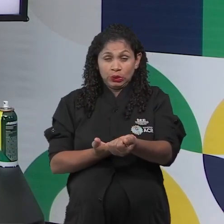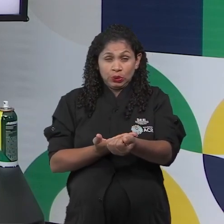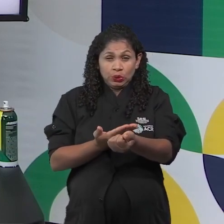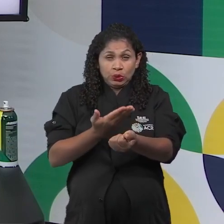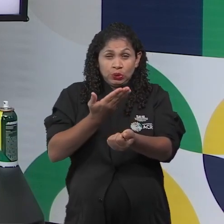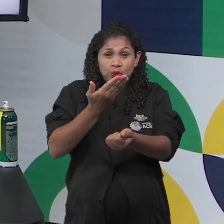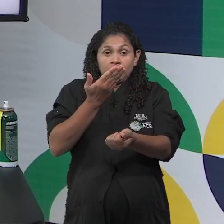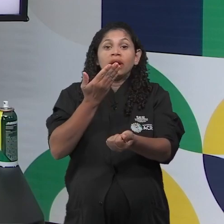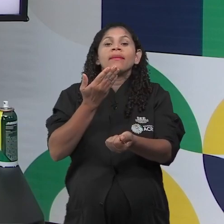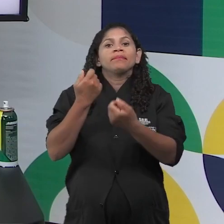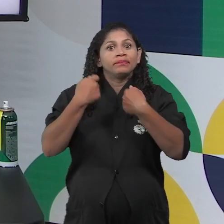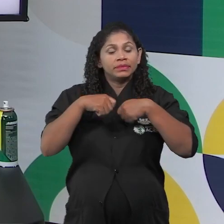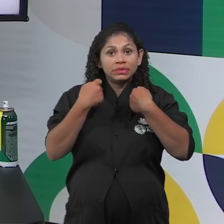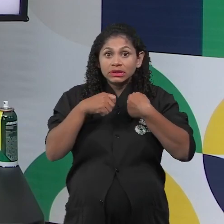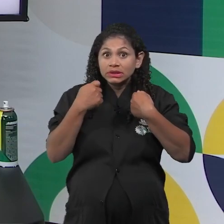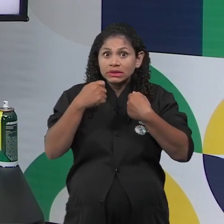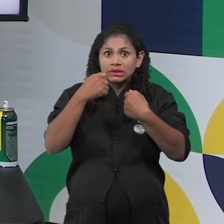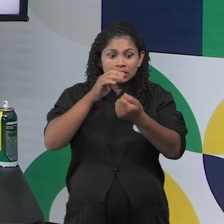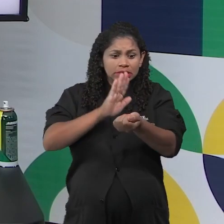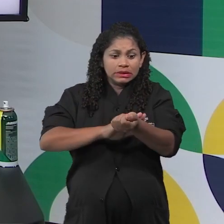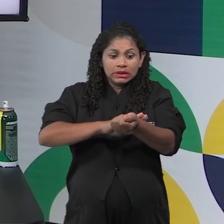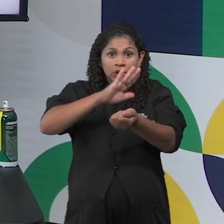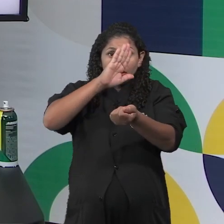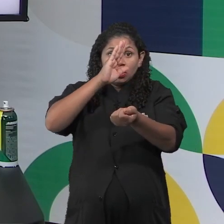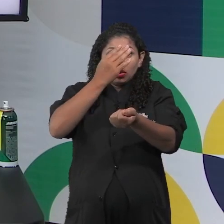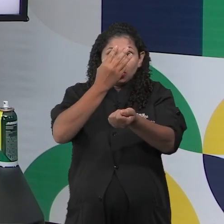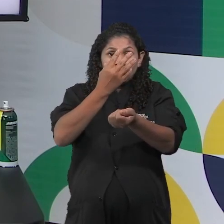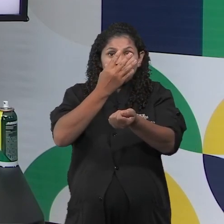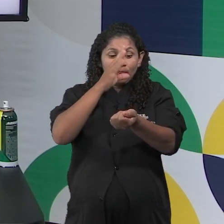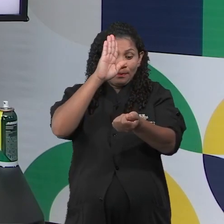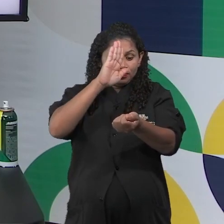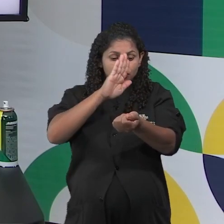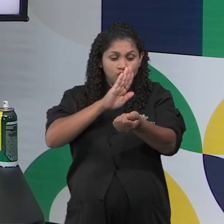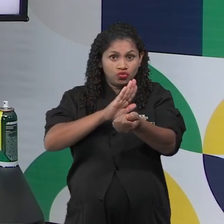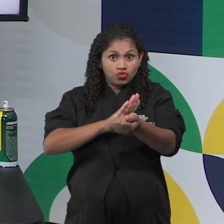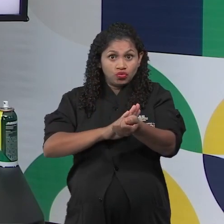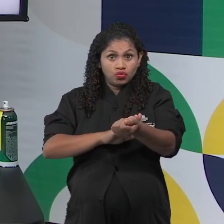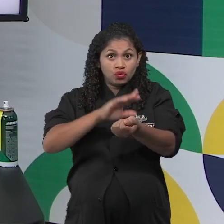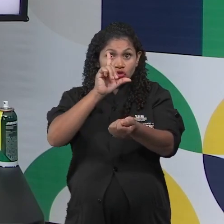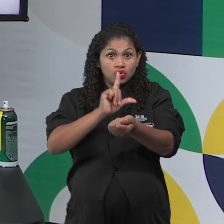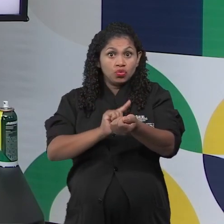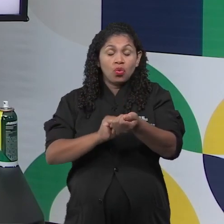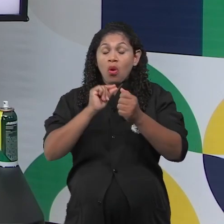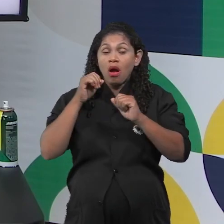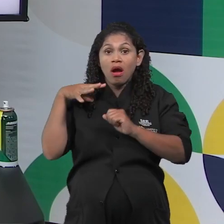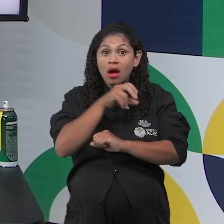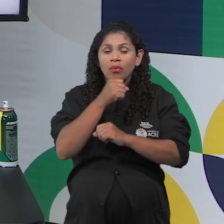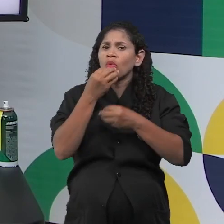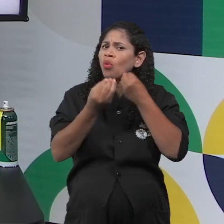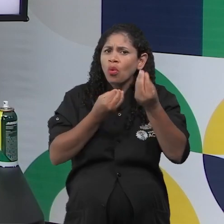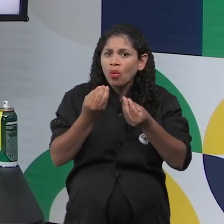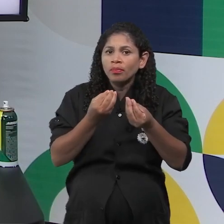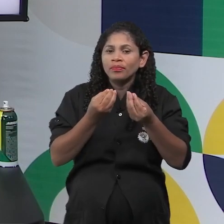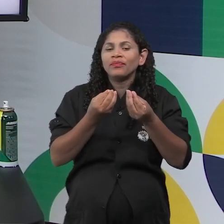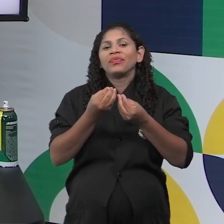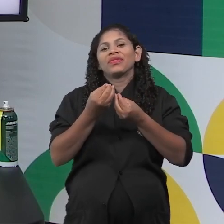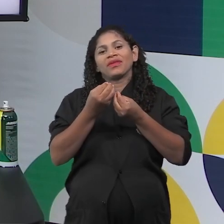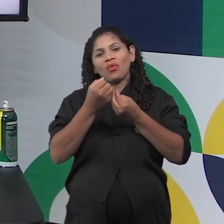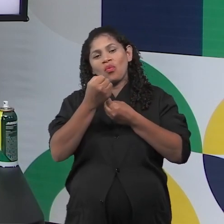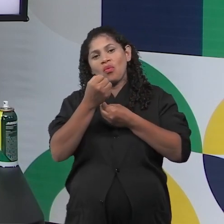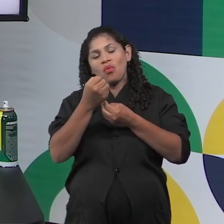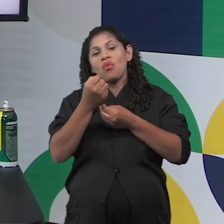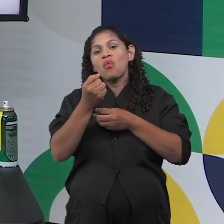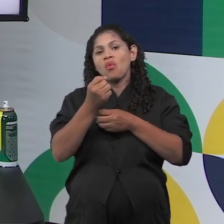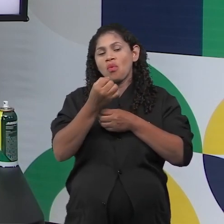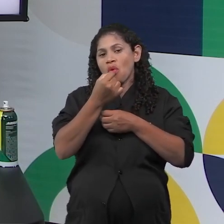que essa pressão baixe ali de forma rápida. Então, a gente tem ali antihipertensivos sublinguais que logo que coloca debaixo da boca, ela